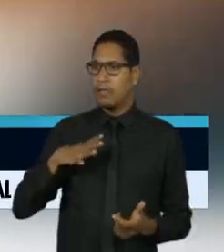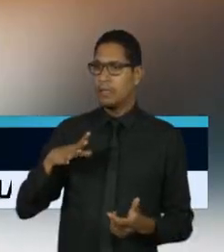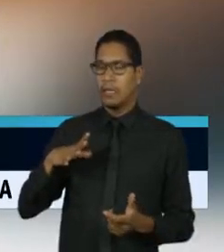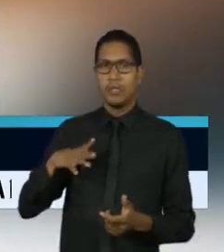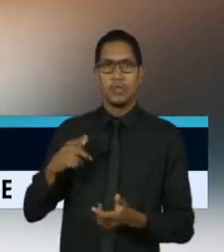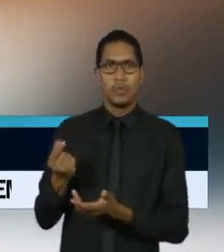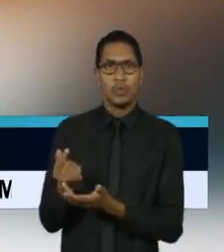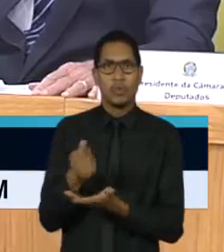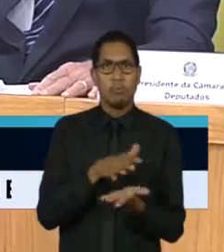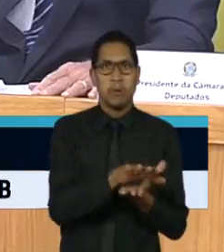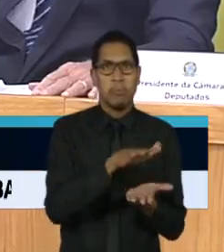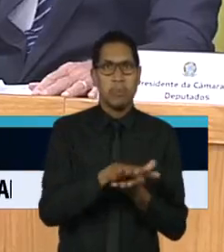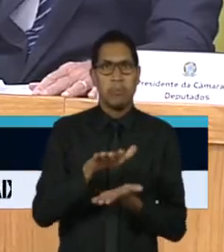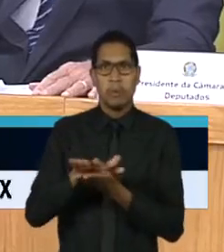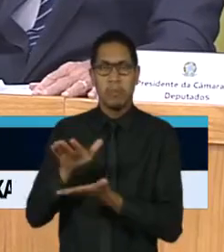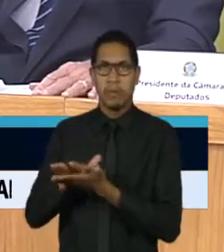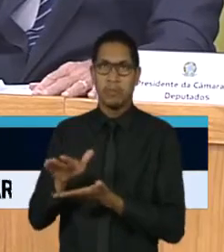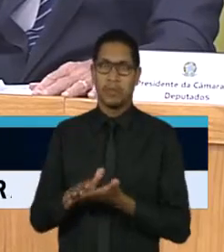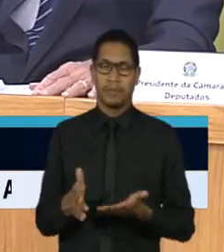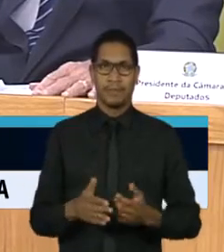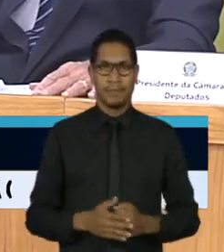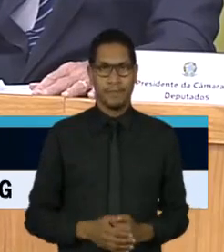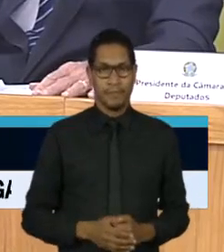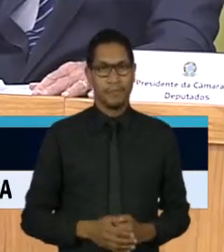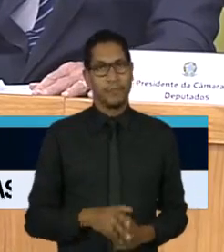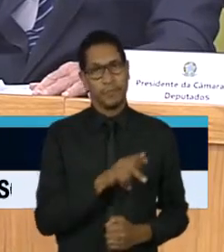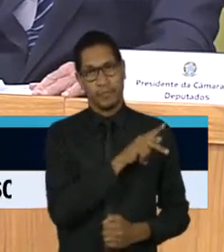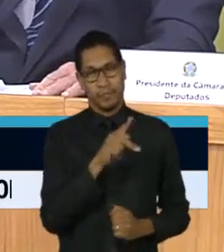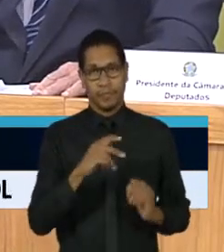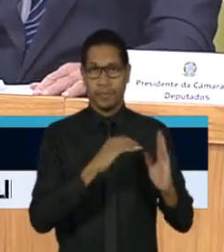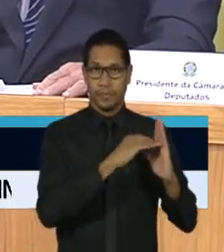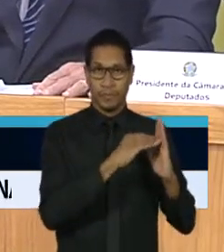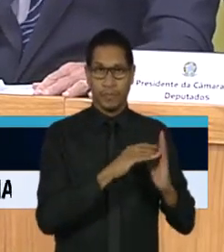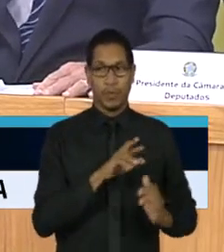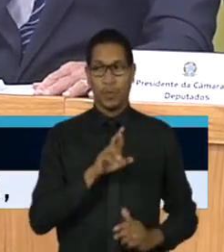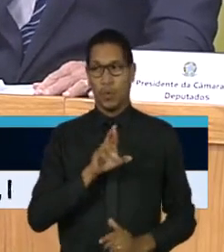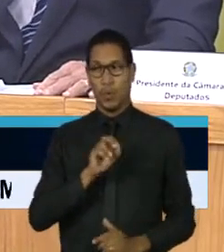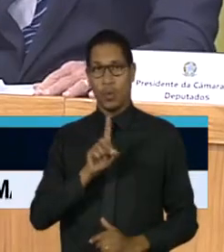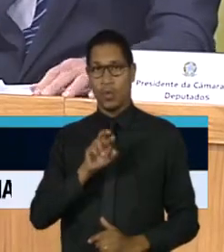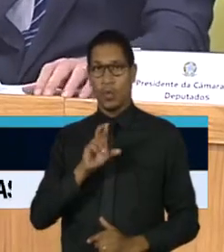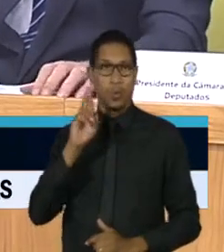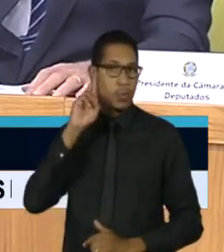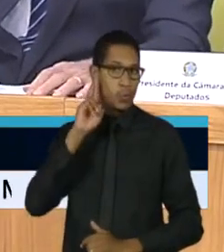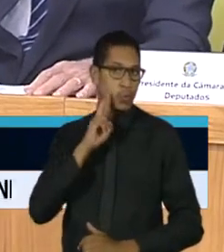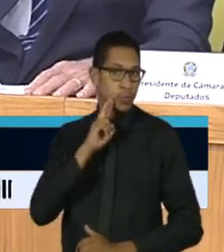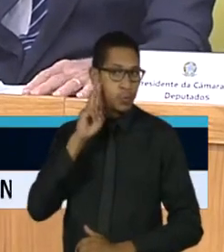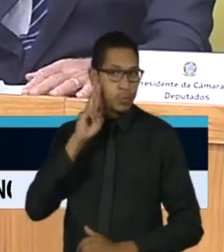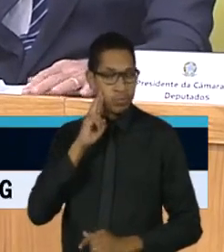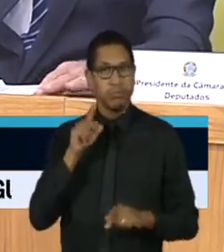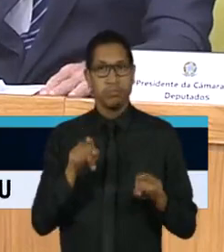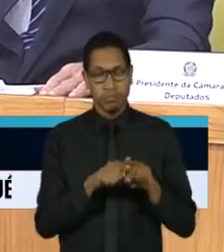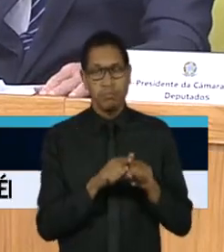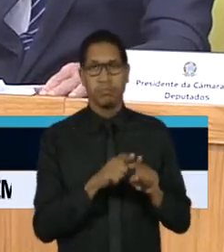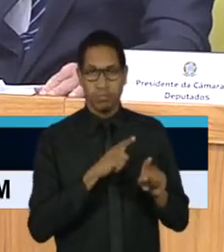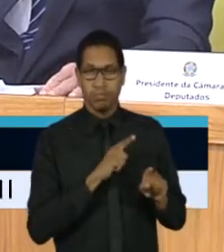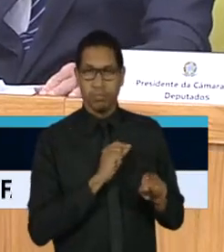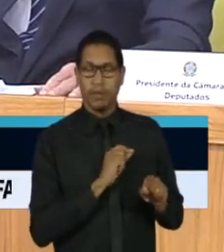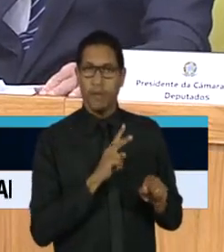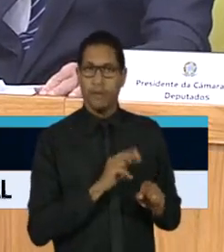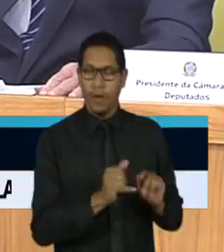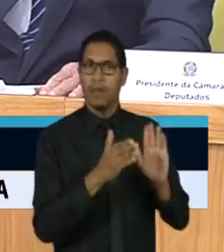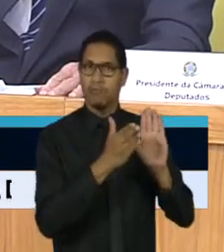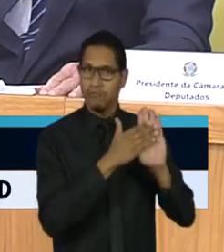e na base da pirâmide do povo brasileiro o presidente do senado Rodrigo Pacheco se comprometeu a pautar as medidas no plenário da casa